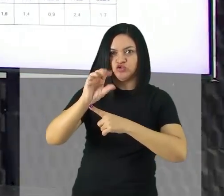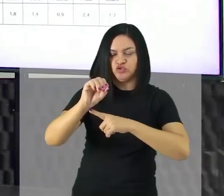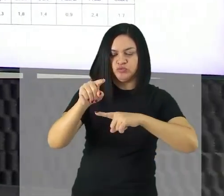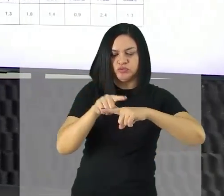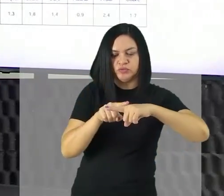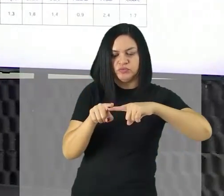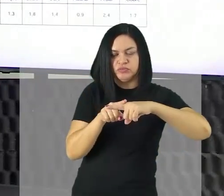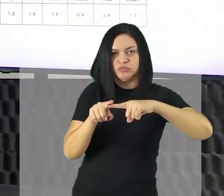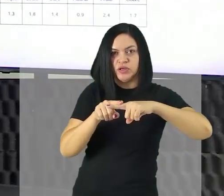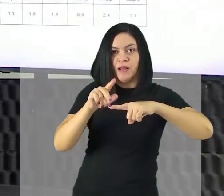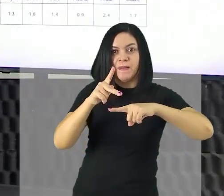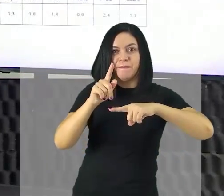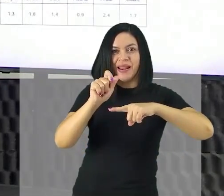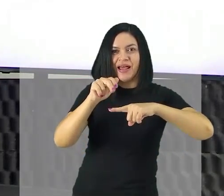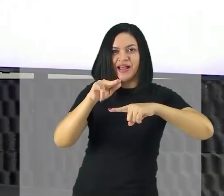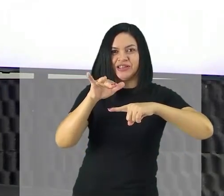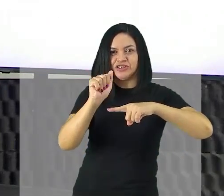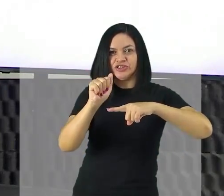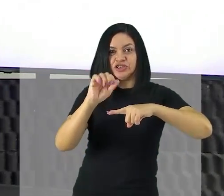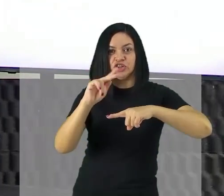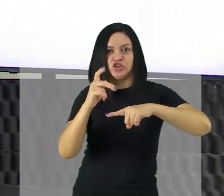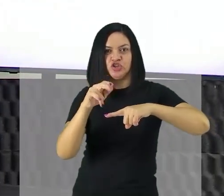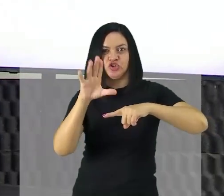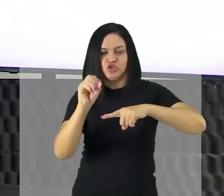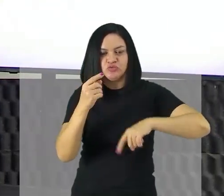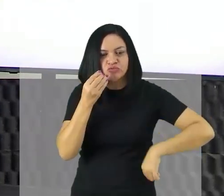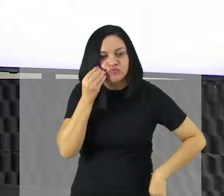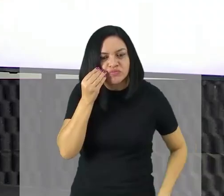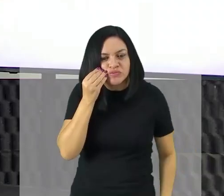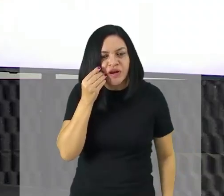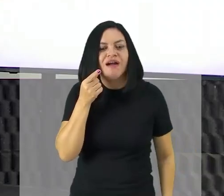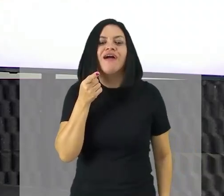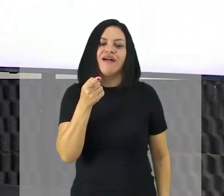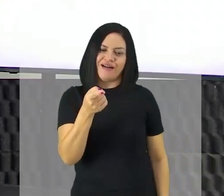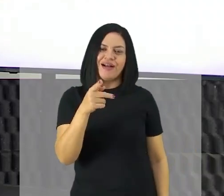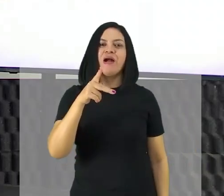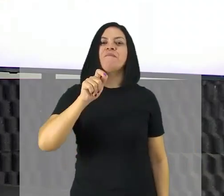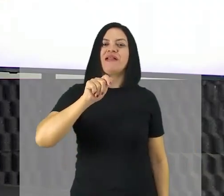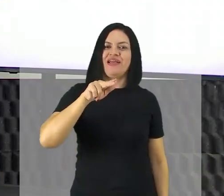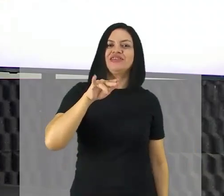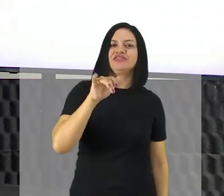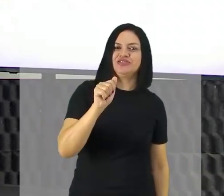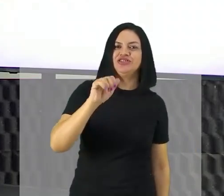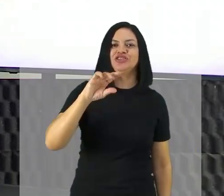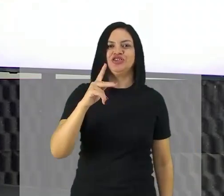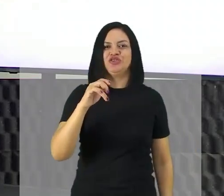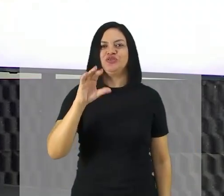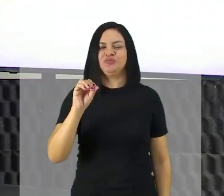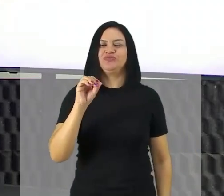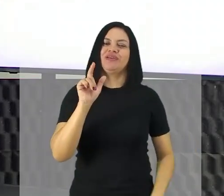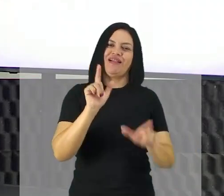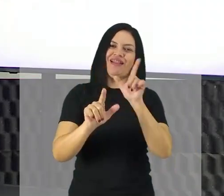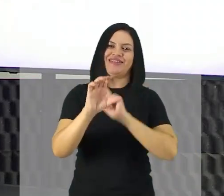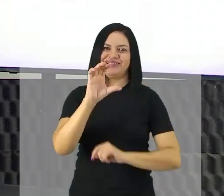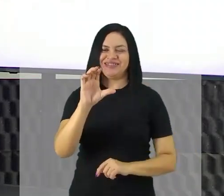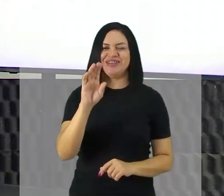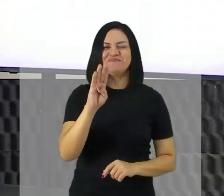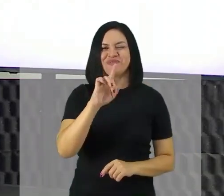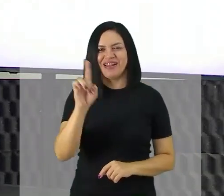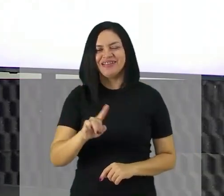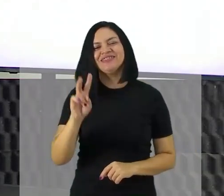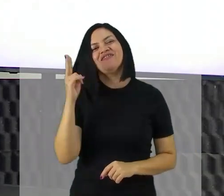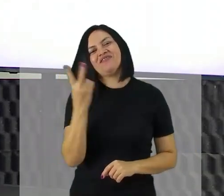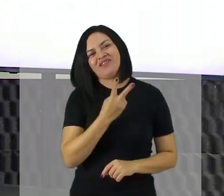platina. Respectivamente, platina e chumbo. Vamos ver se tem essa resposta. Olha aí, platina e chumbo. Letra C. Beleza?